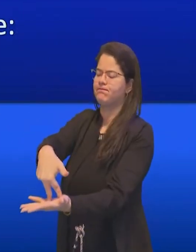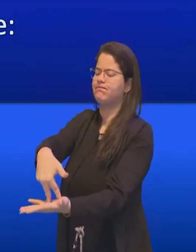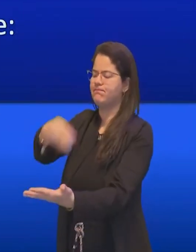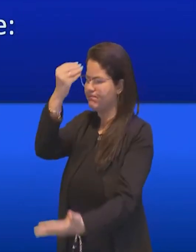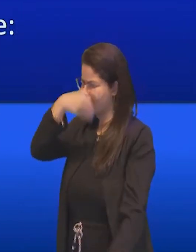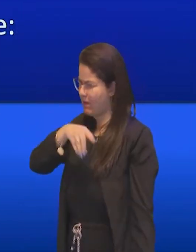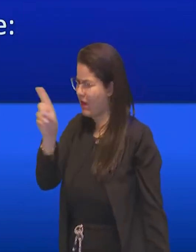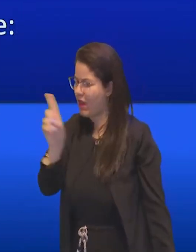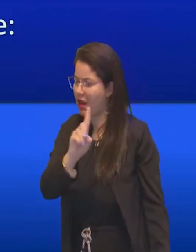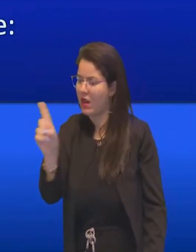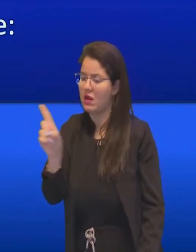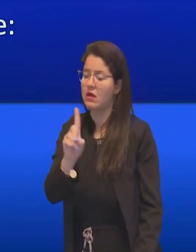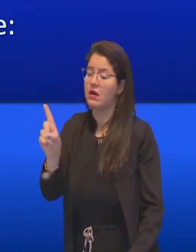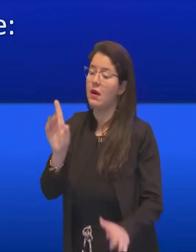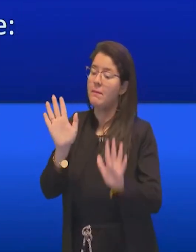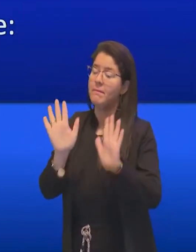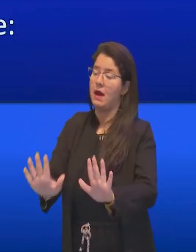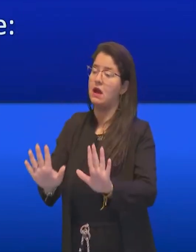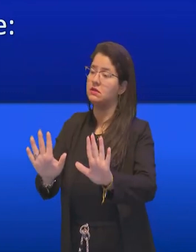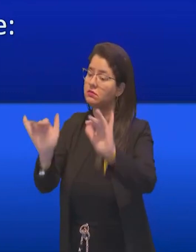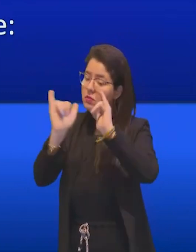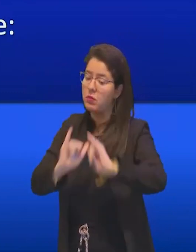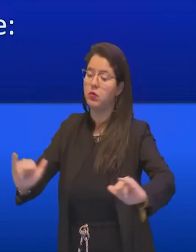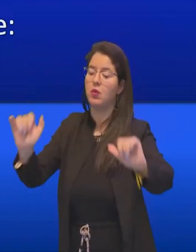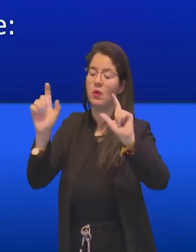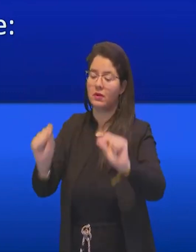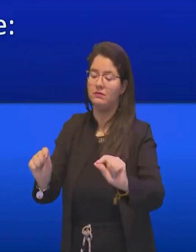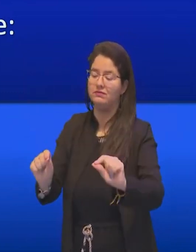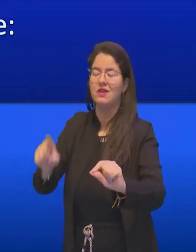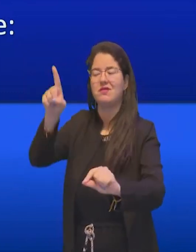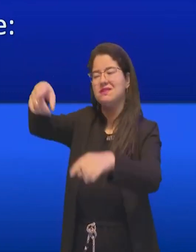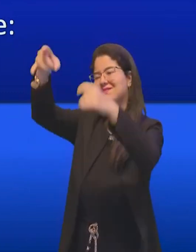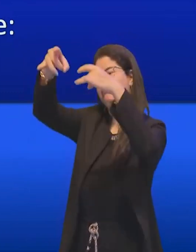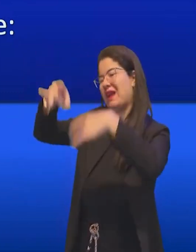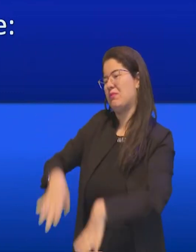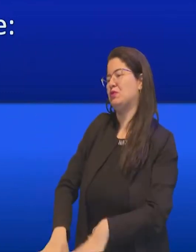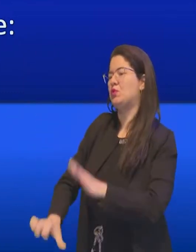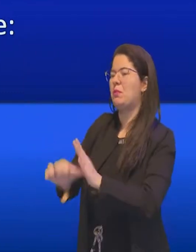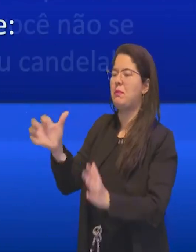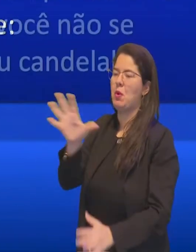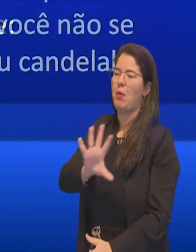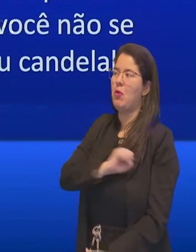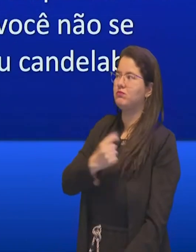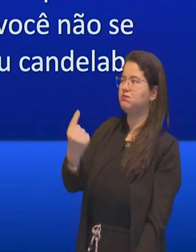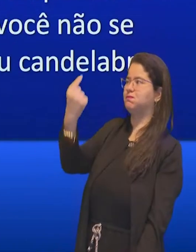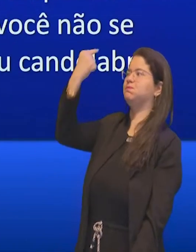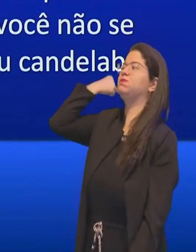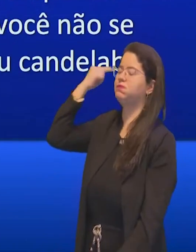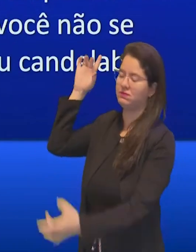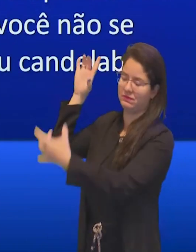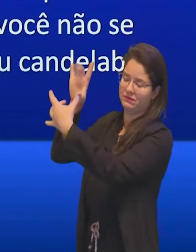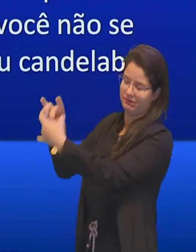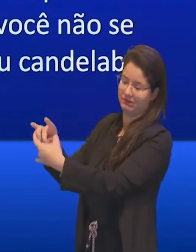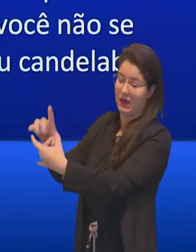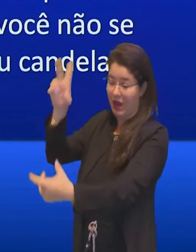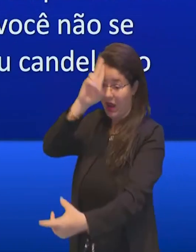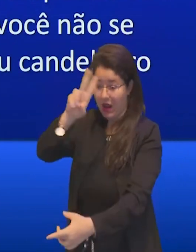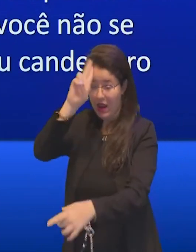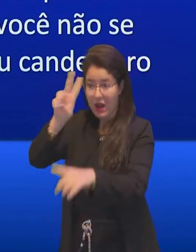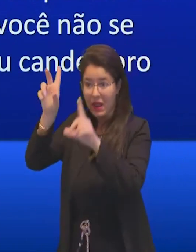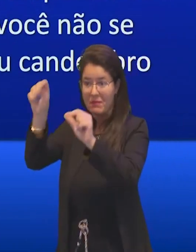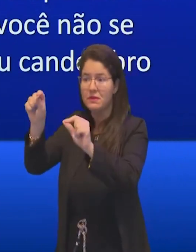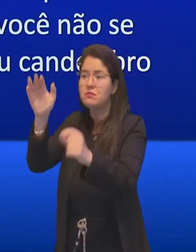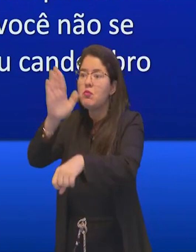Tenho, porém, contra você o seguinte: você abandonou o seu primeiro amor. Lembre-se, pois, de onde